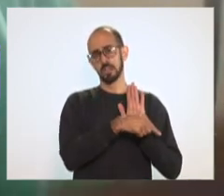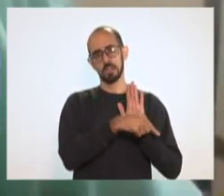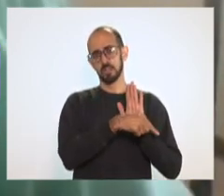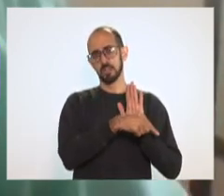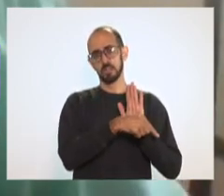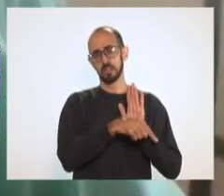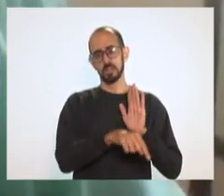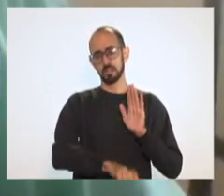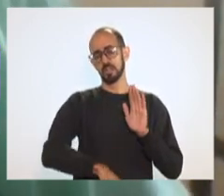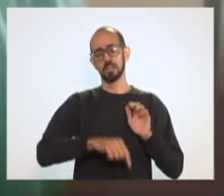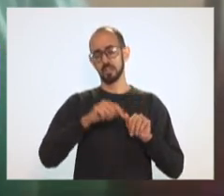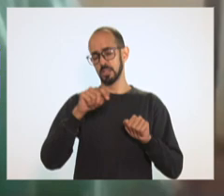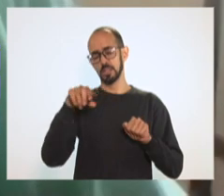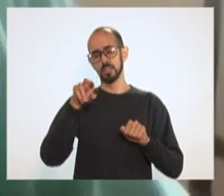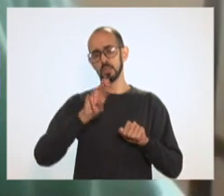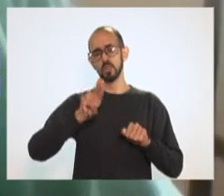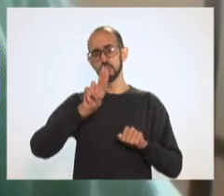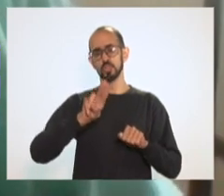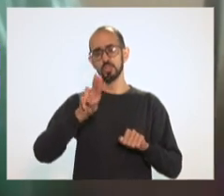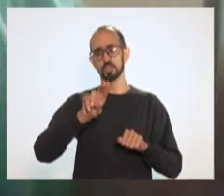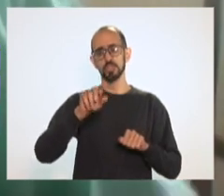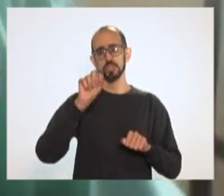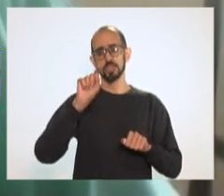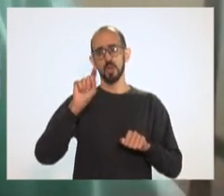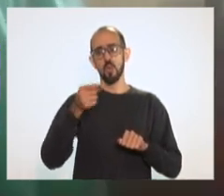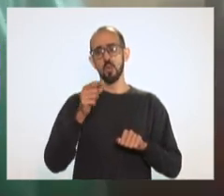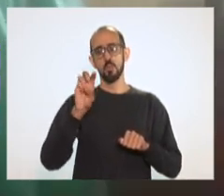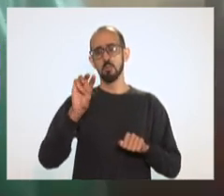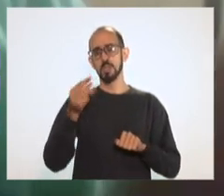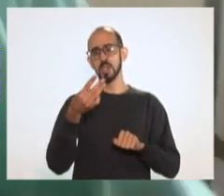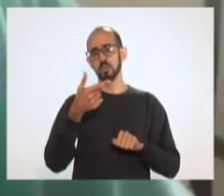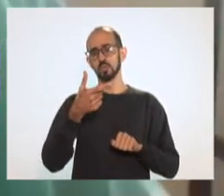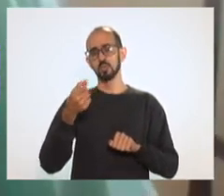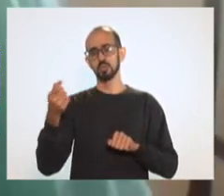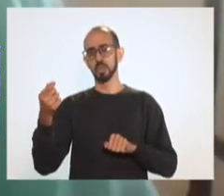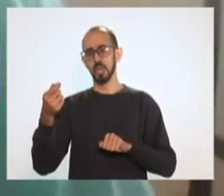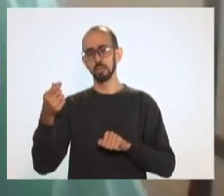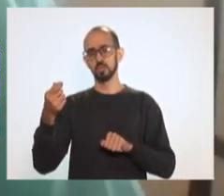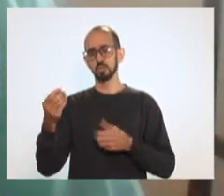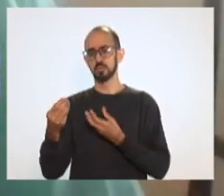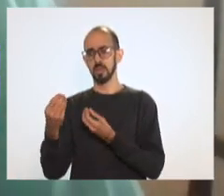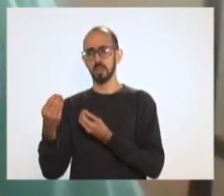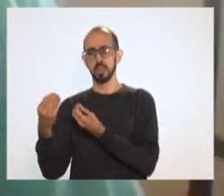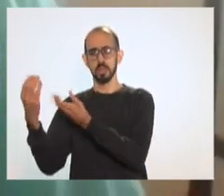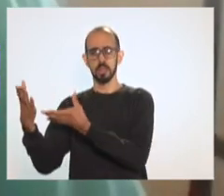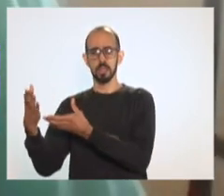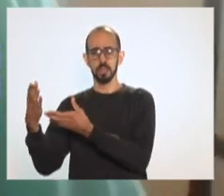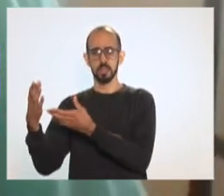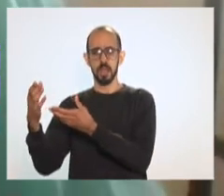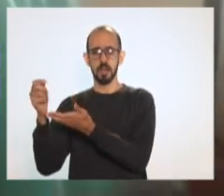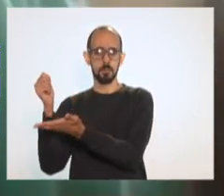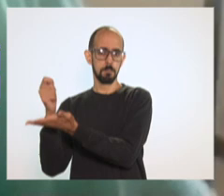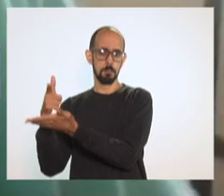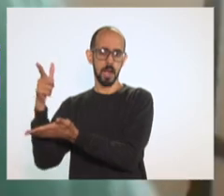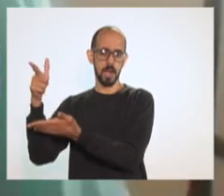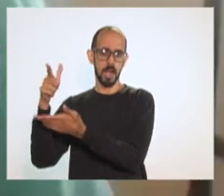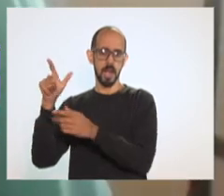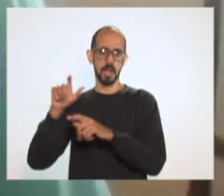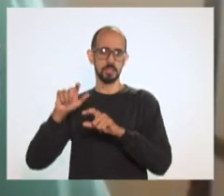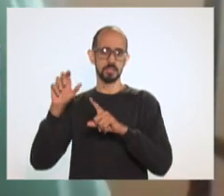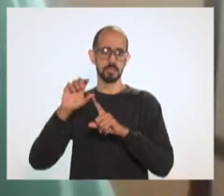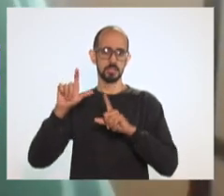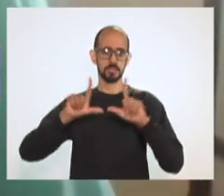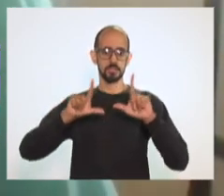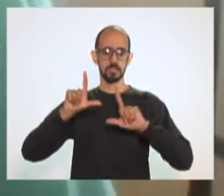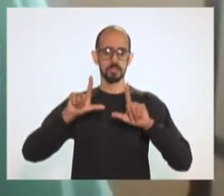milhões que estão sendo executados 1% seja contratado com as rádios e tvs comunitárias nos termos